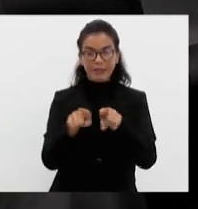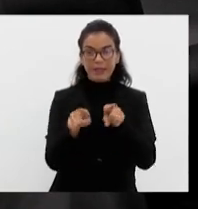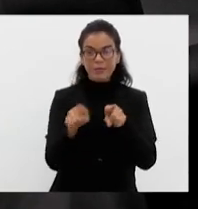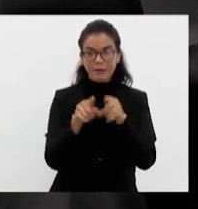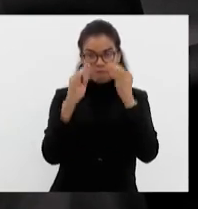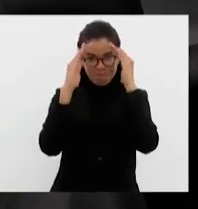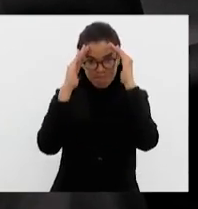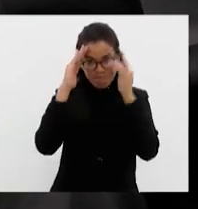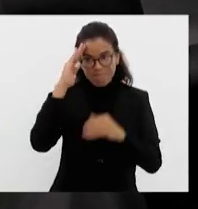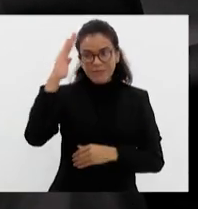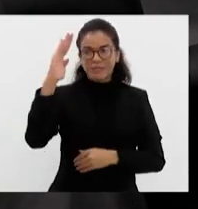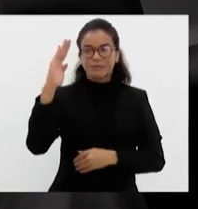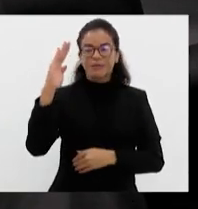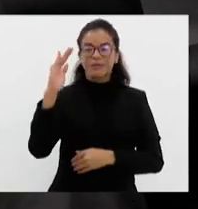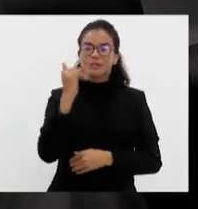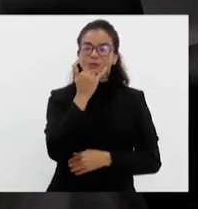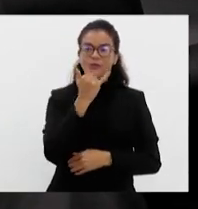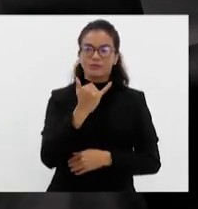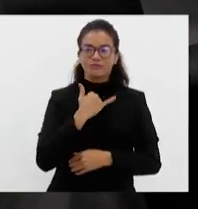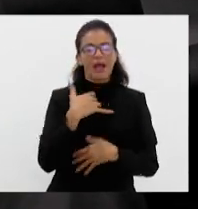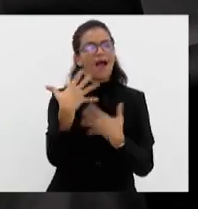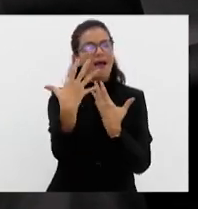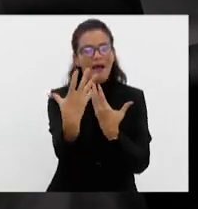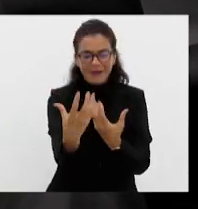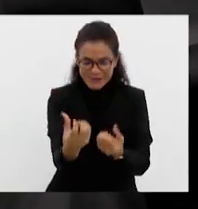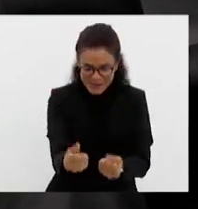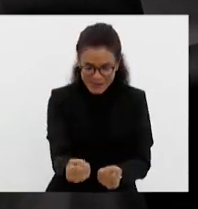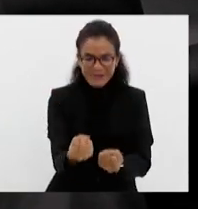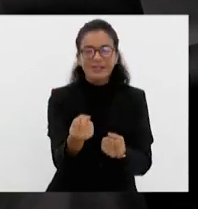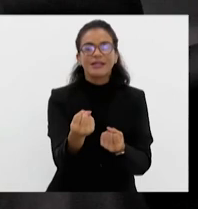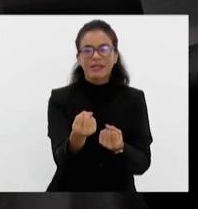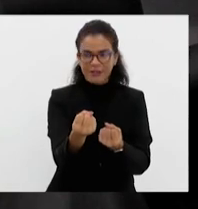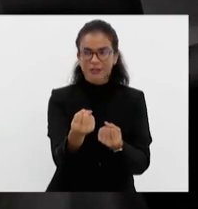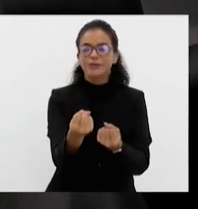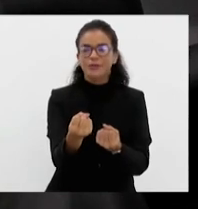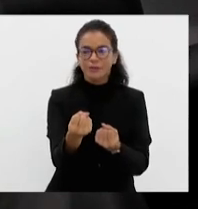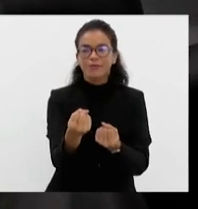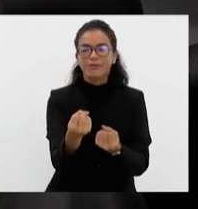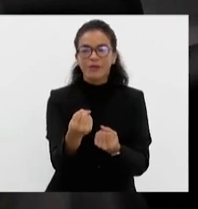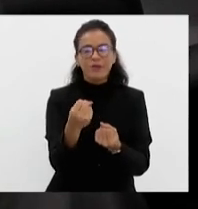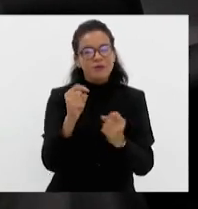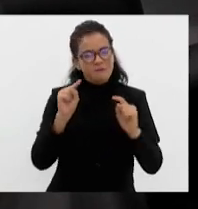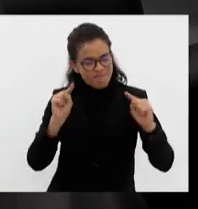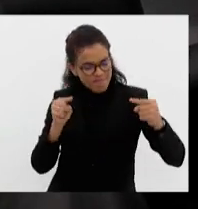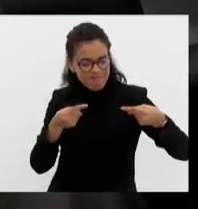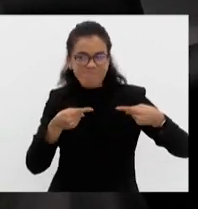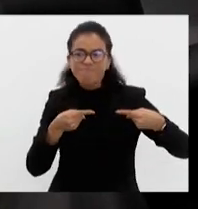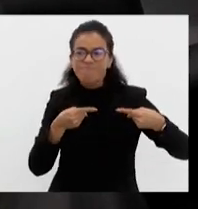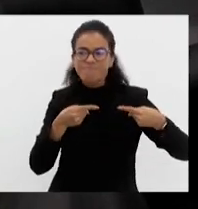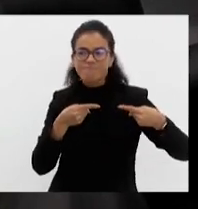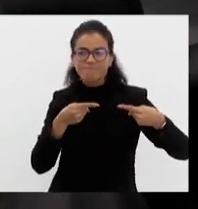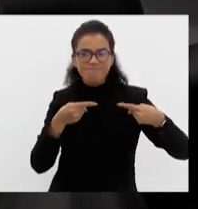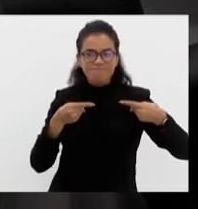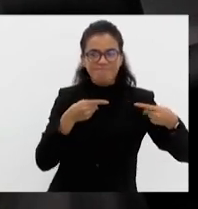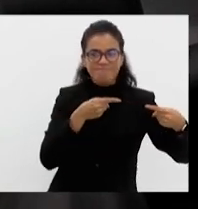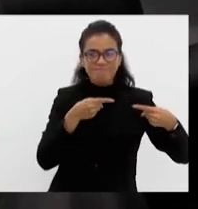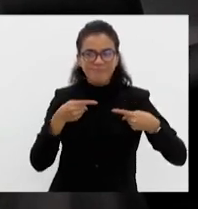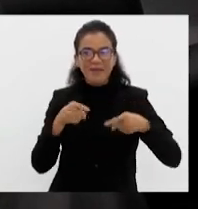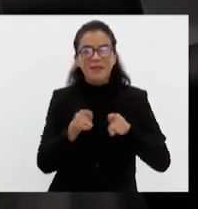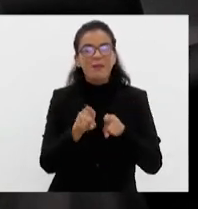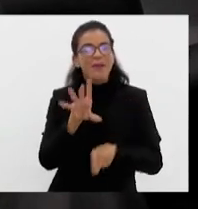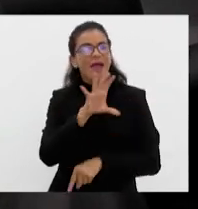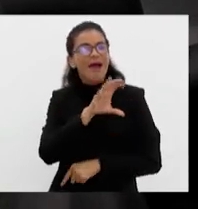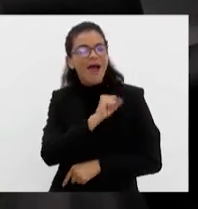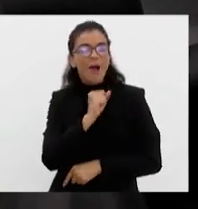desculpado publicamente. Não, então, as desculpas estão aceitas. Eu sei que, quando a gente está divergindo e a gente é apaixonado